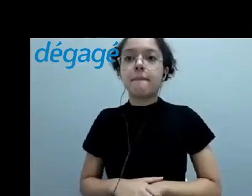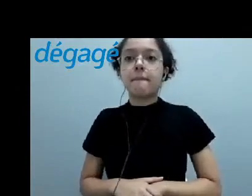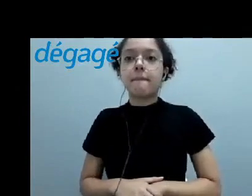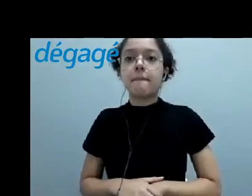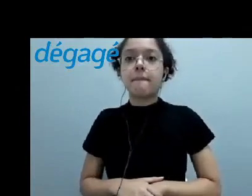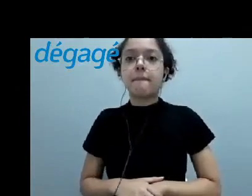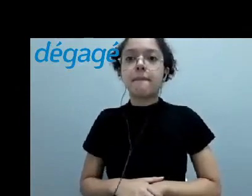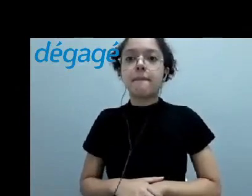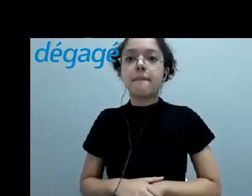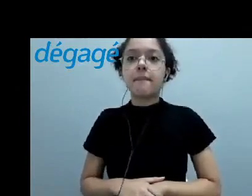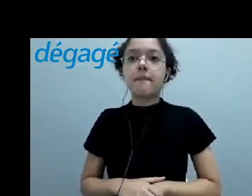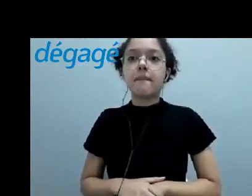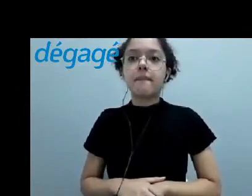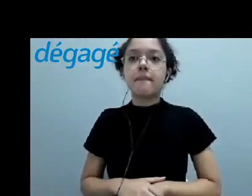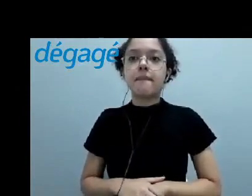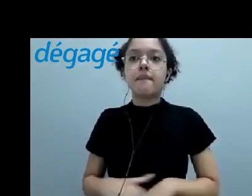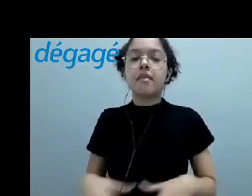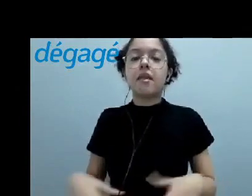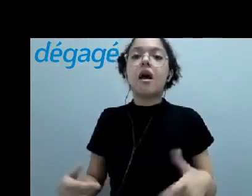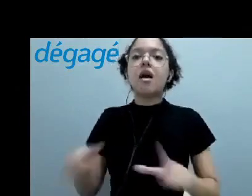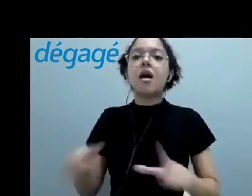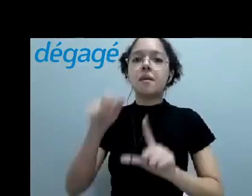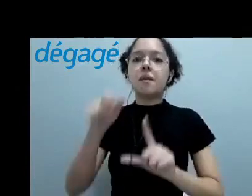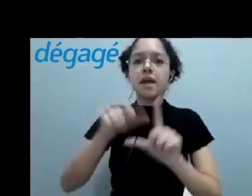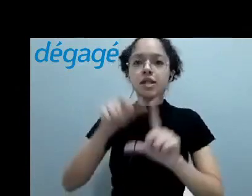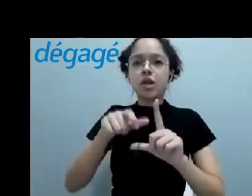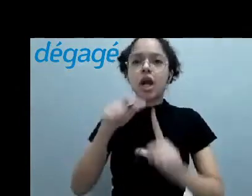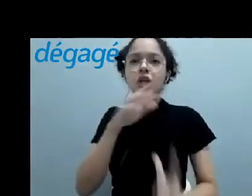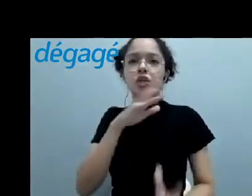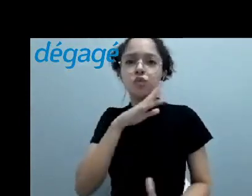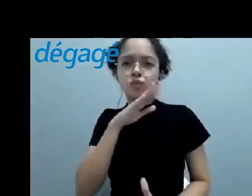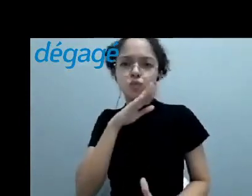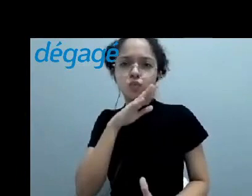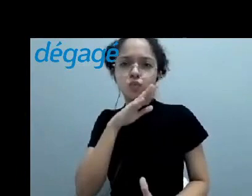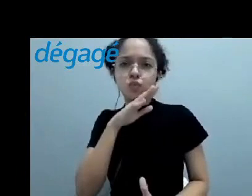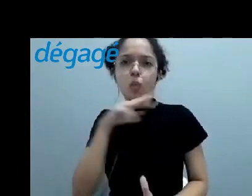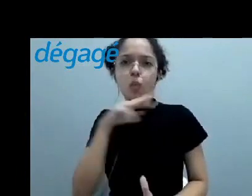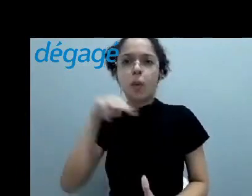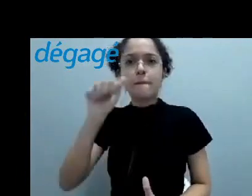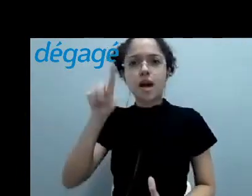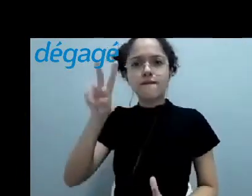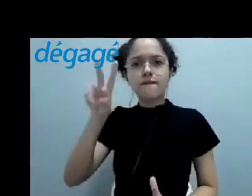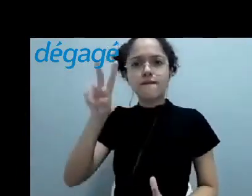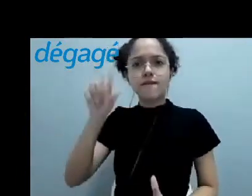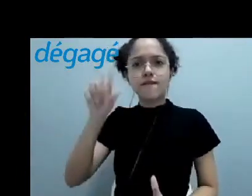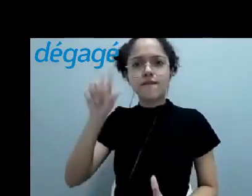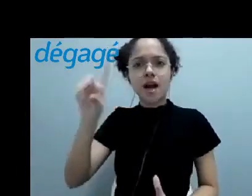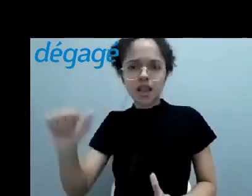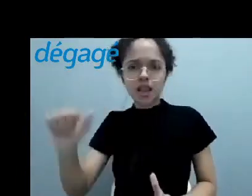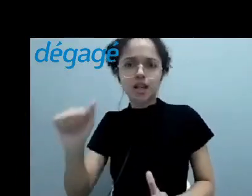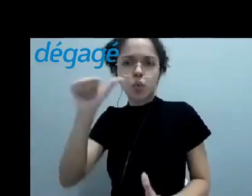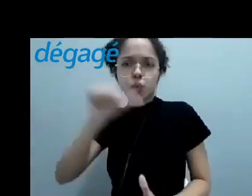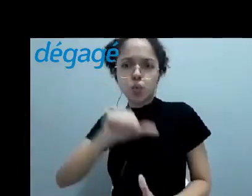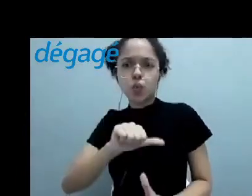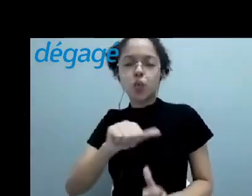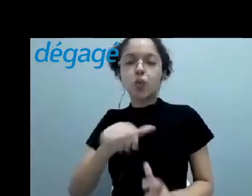agora a malvada, né? Bote para fora o negócio, corte a cabeça, como se fosse assim. E aí...